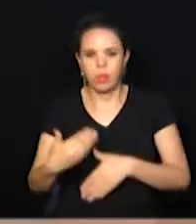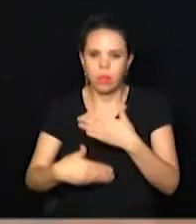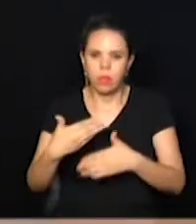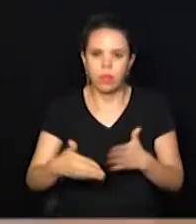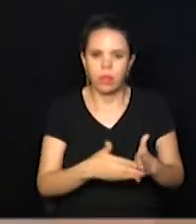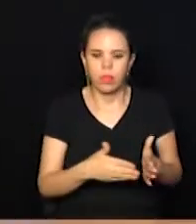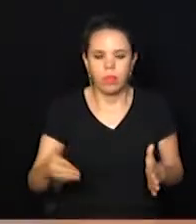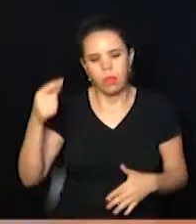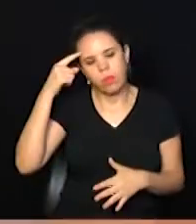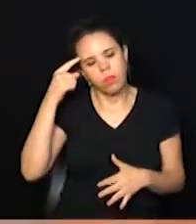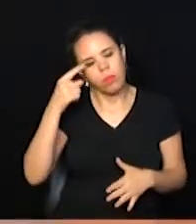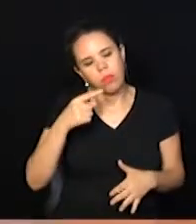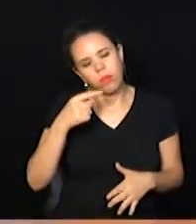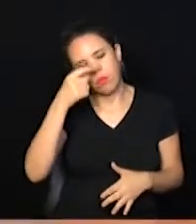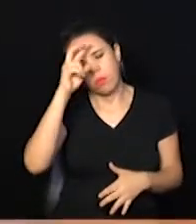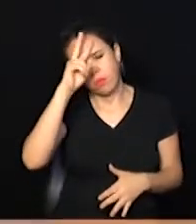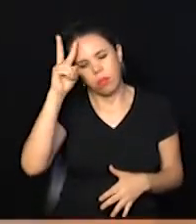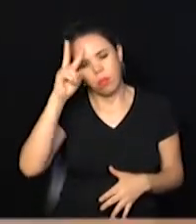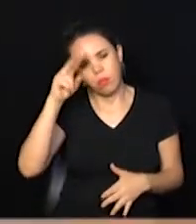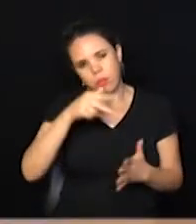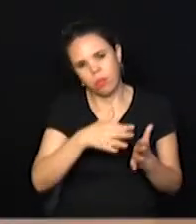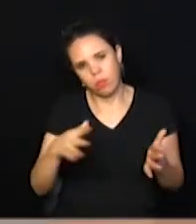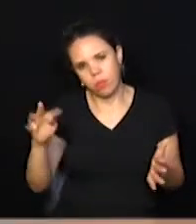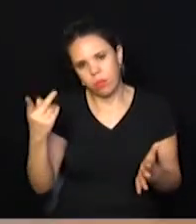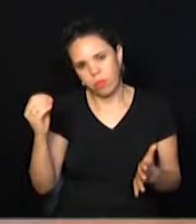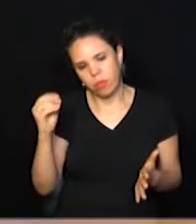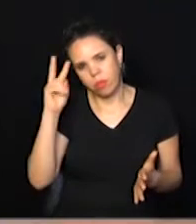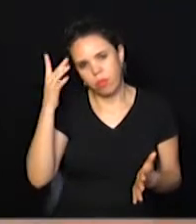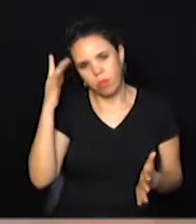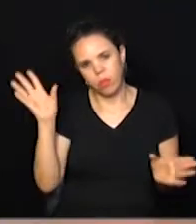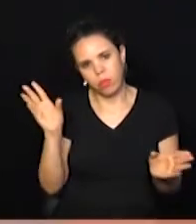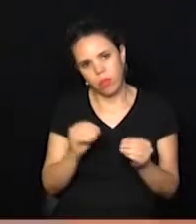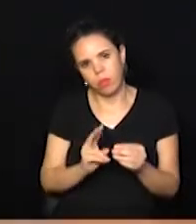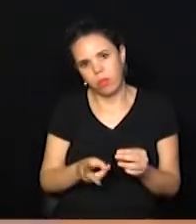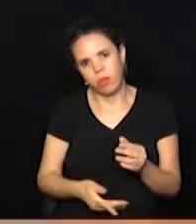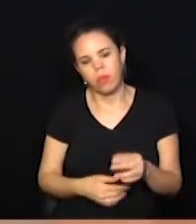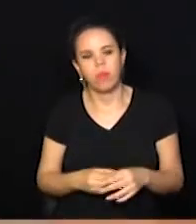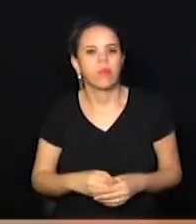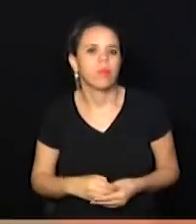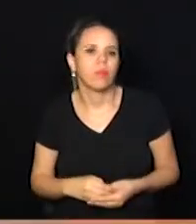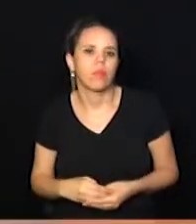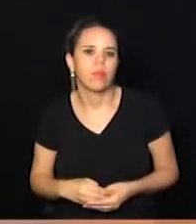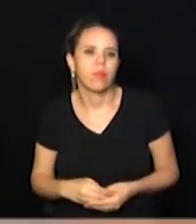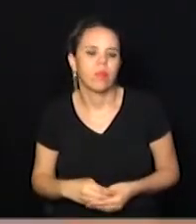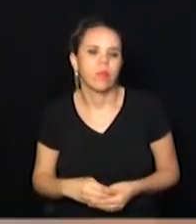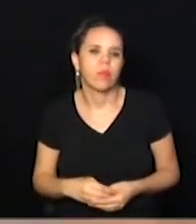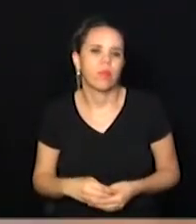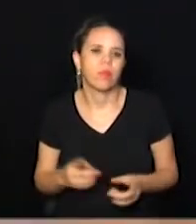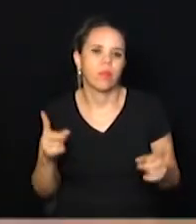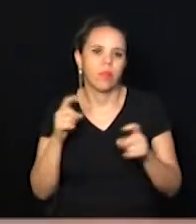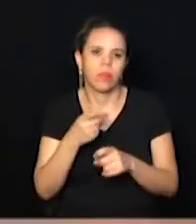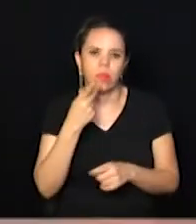de filme na cabeça da gente quando vai falar do Toninho, né? Acho que a gente podia ficar aqui, imagino a dificuldade que o Otávio está tendo